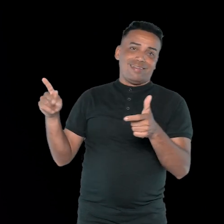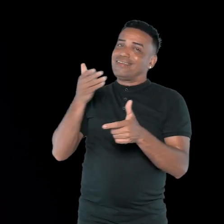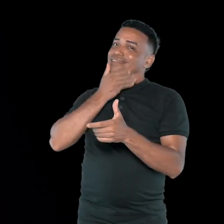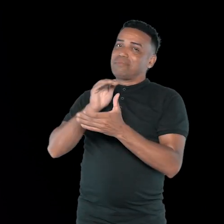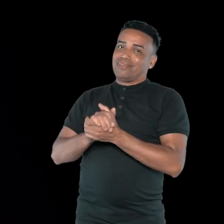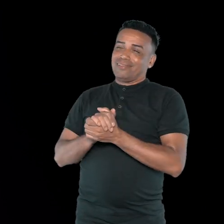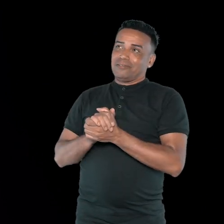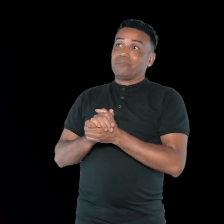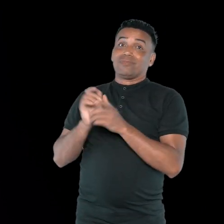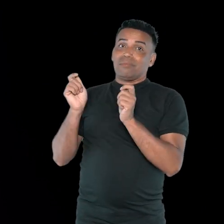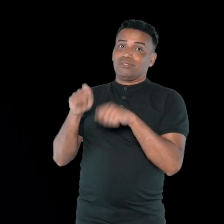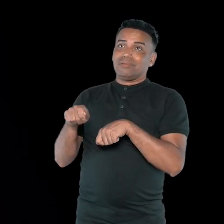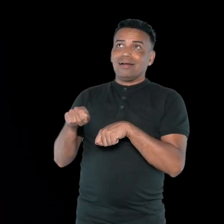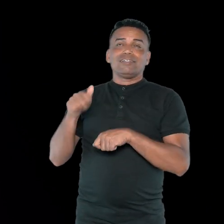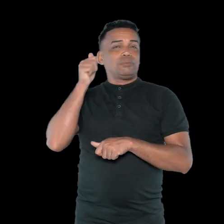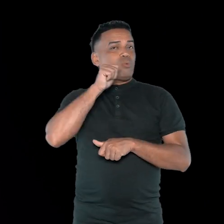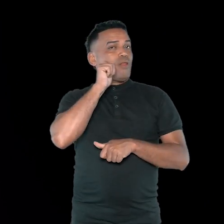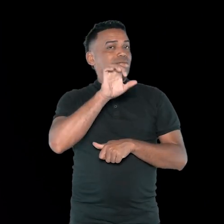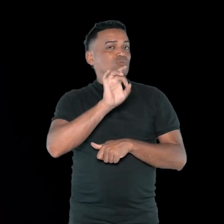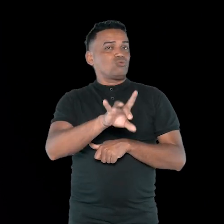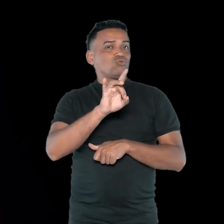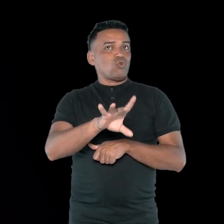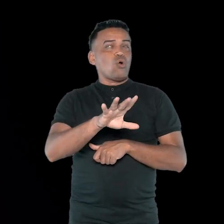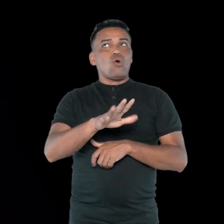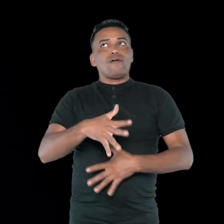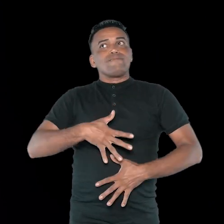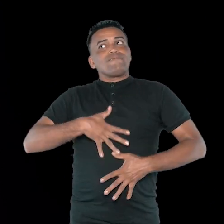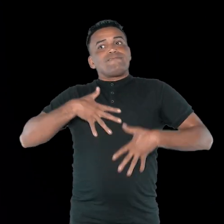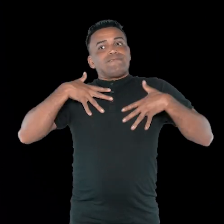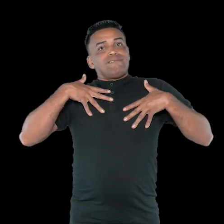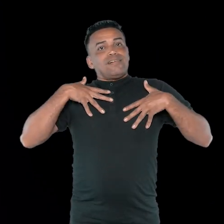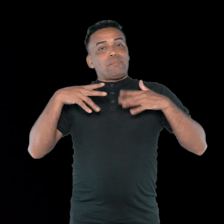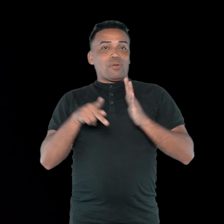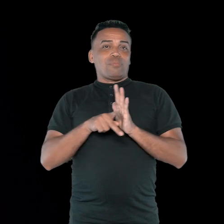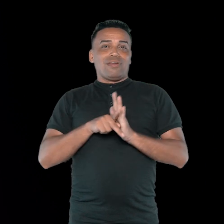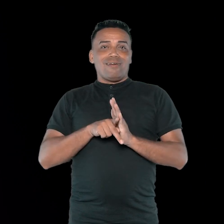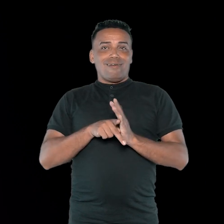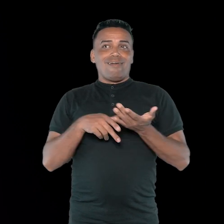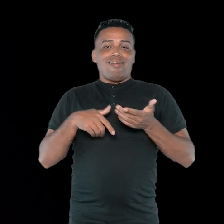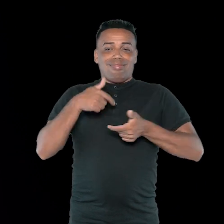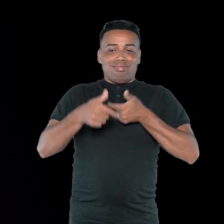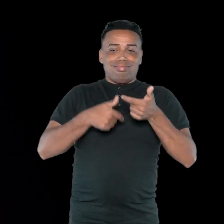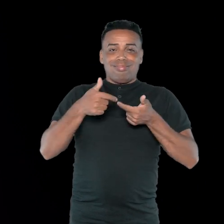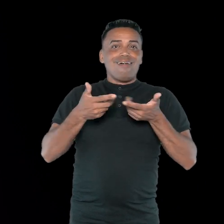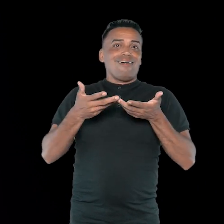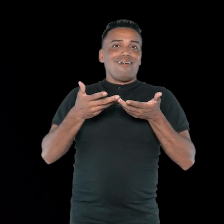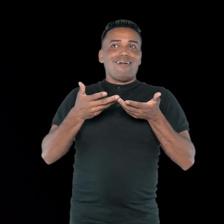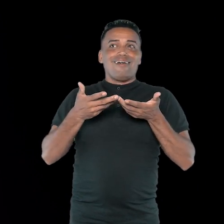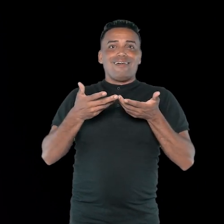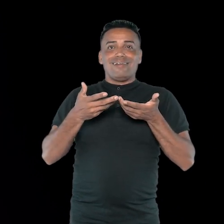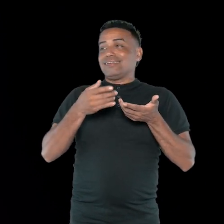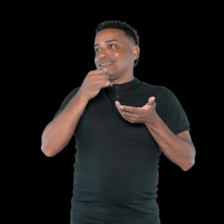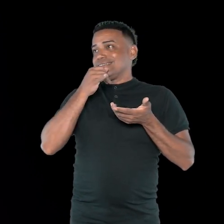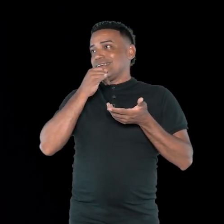com a possibilidade que as mulheres tinham na época de só se realizarem por procuração, né? Que é esse ponto, né? Talvez eu